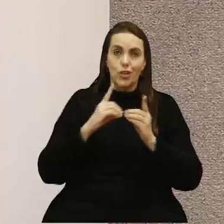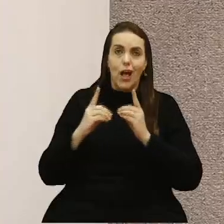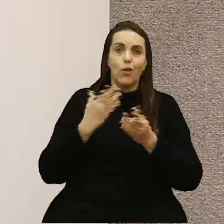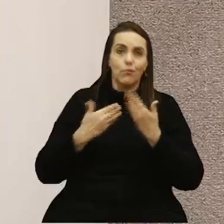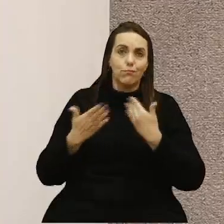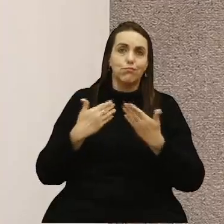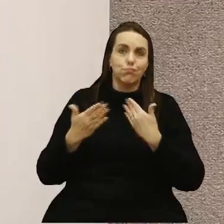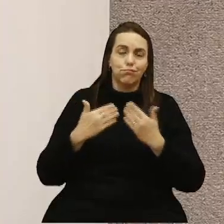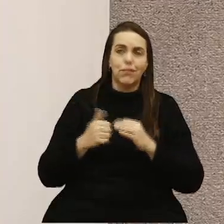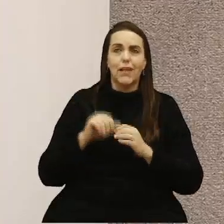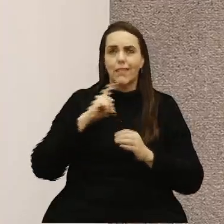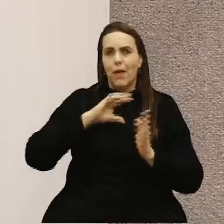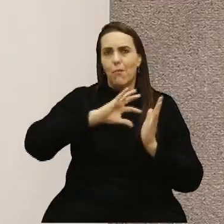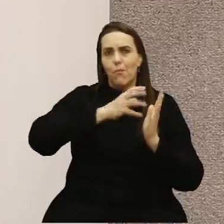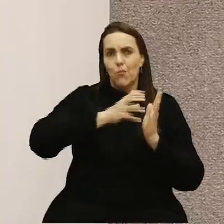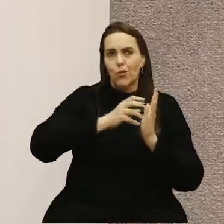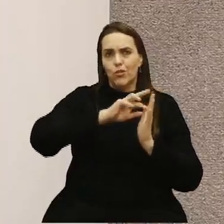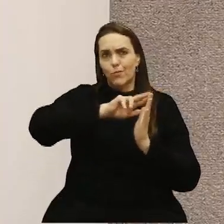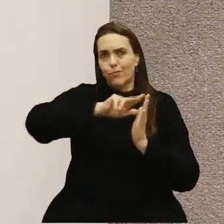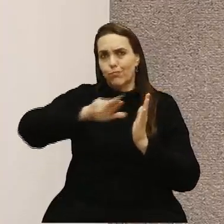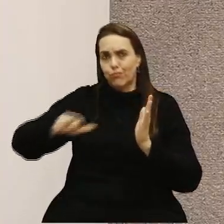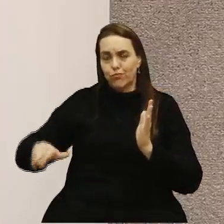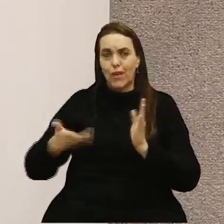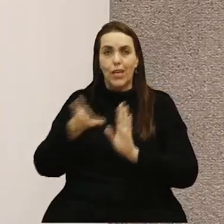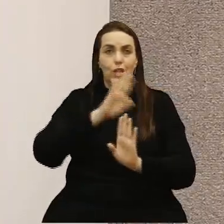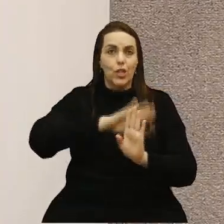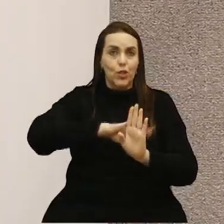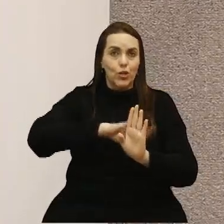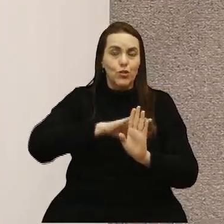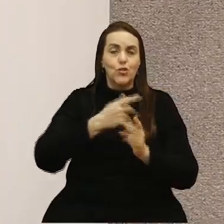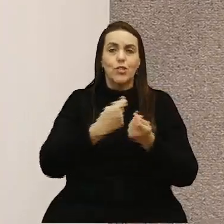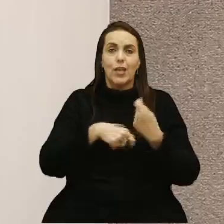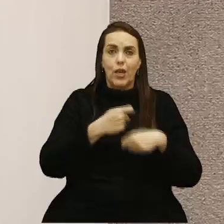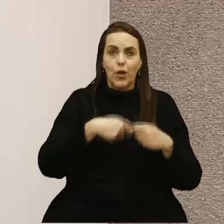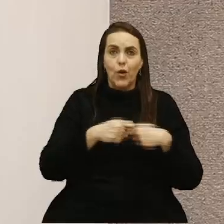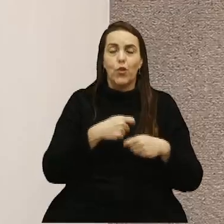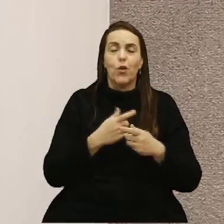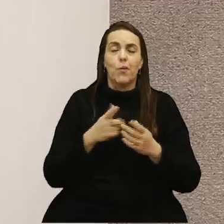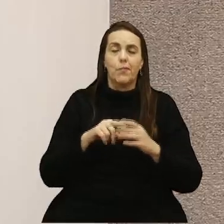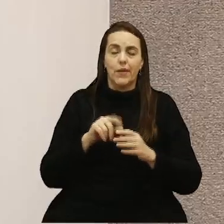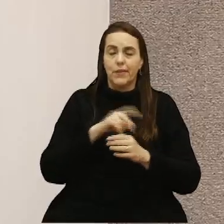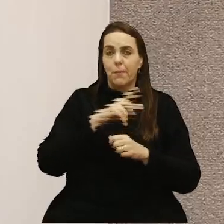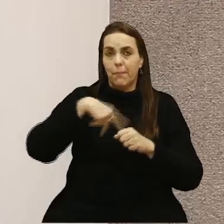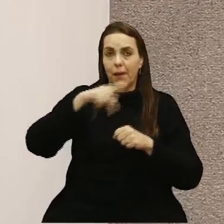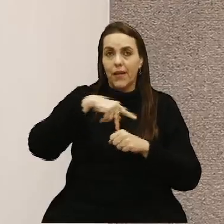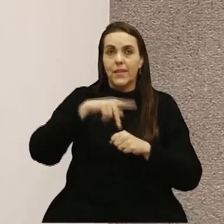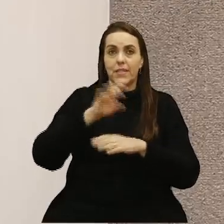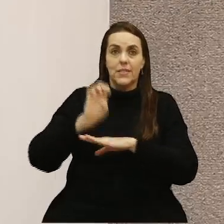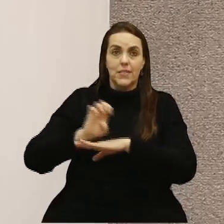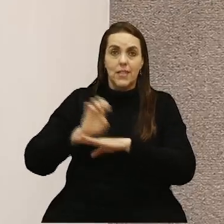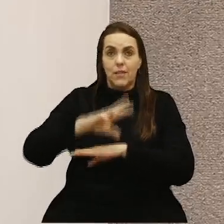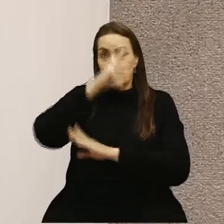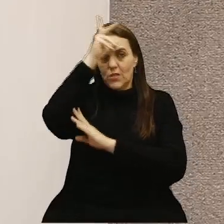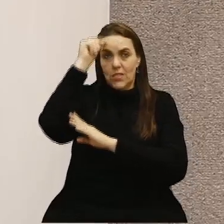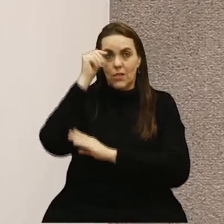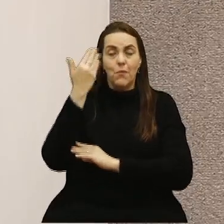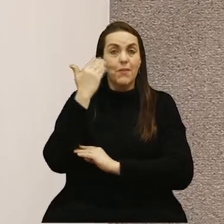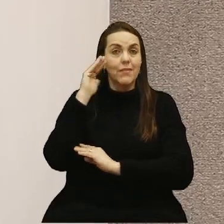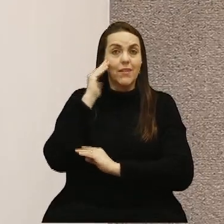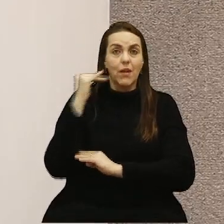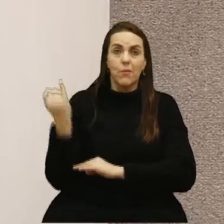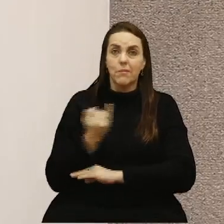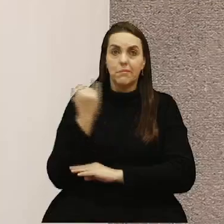diferentes espectros políticos aqui dentro, as mais diferentes visões econômicas de país, de município, de estado, mas aqui se entende a importância e